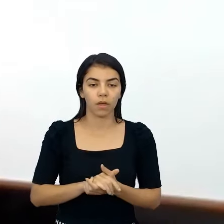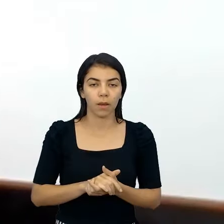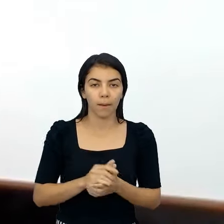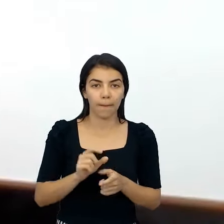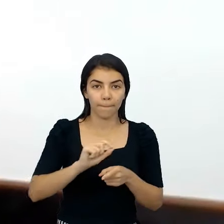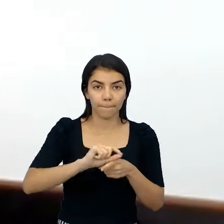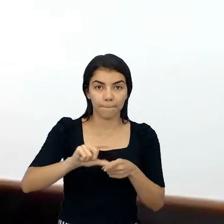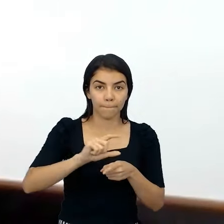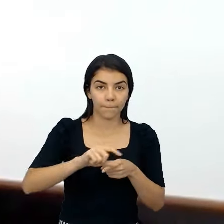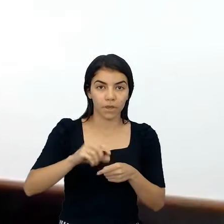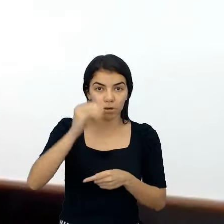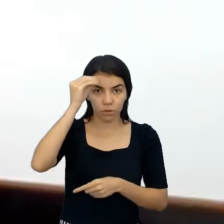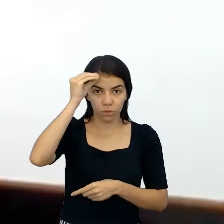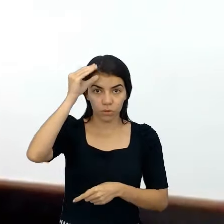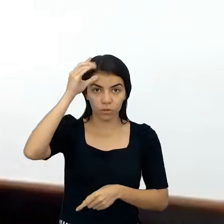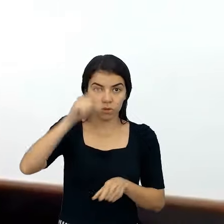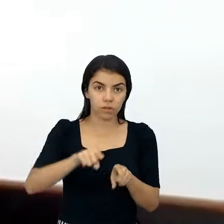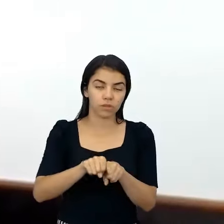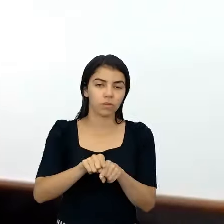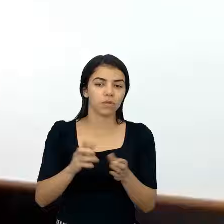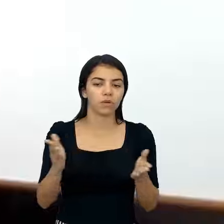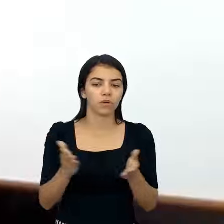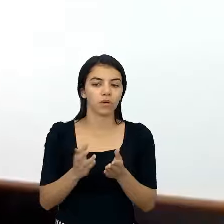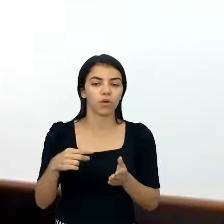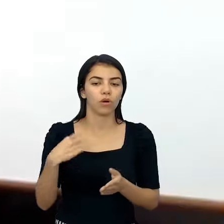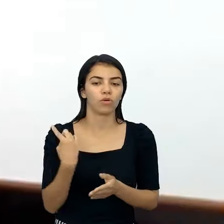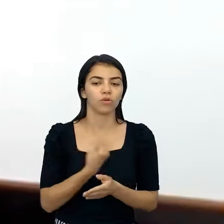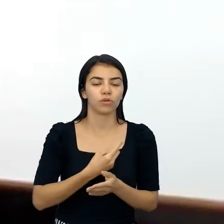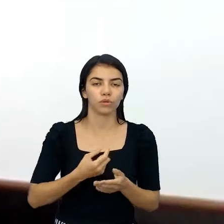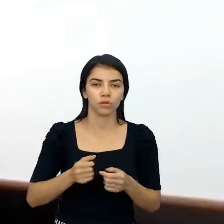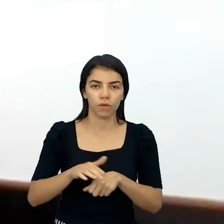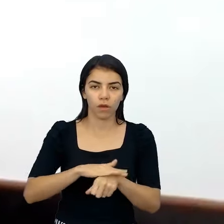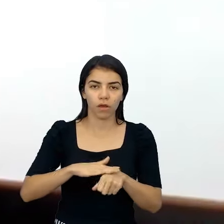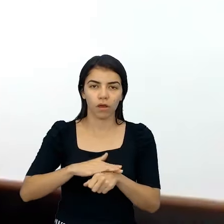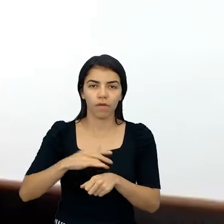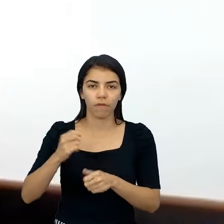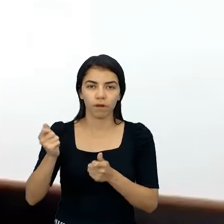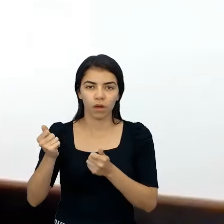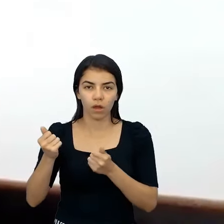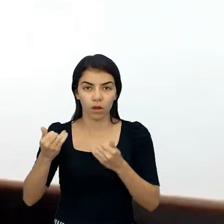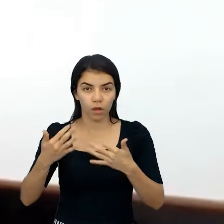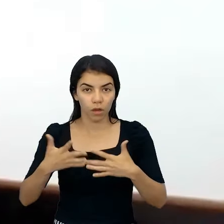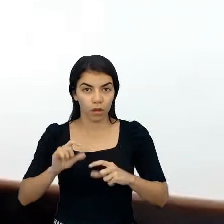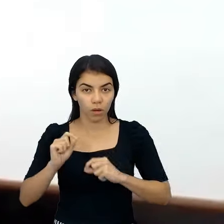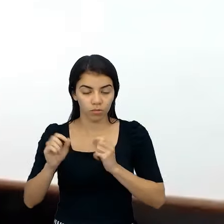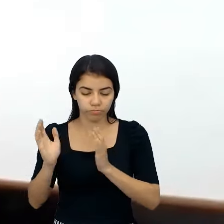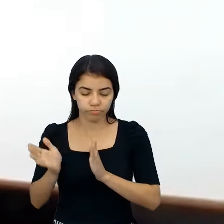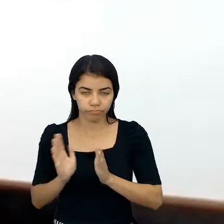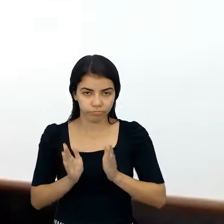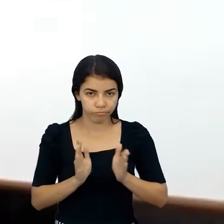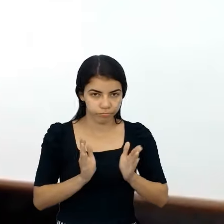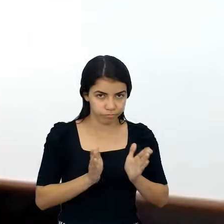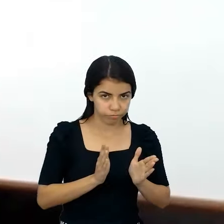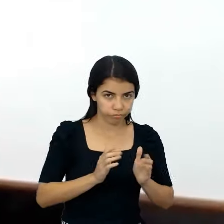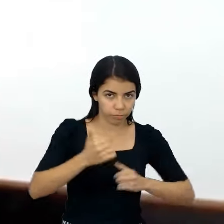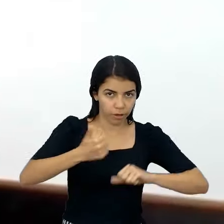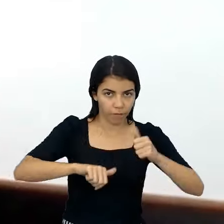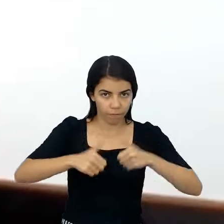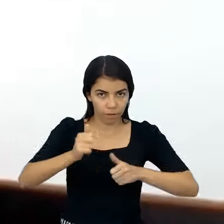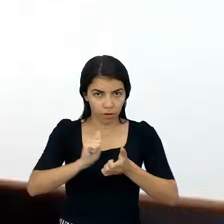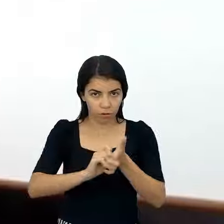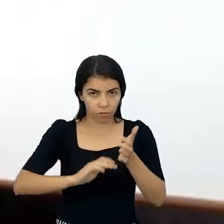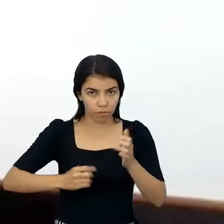do conhecimento, porque hoje iremos tratar sobre os processos avaliativos dessa sequência de